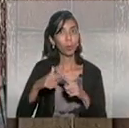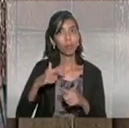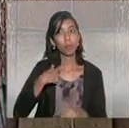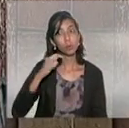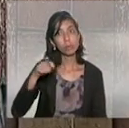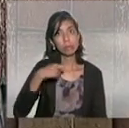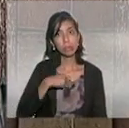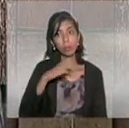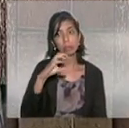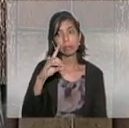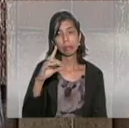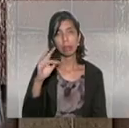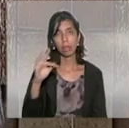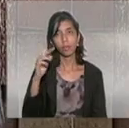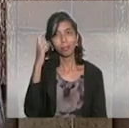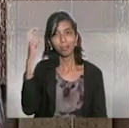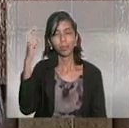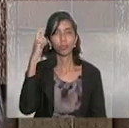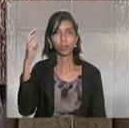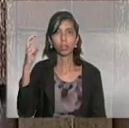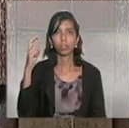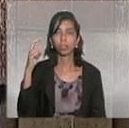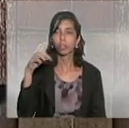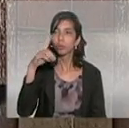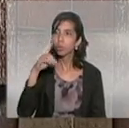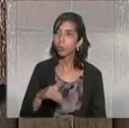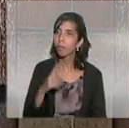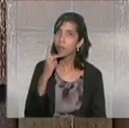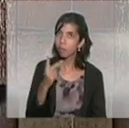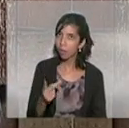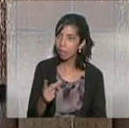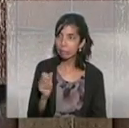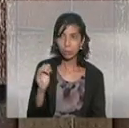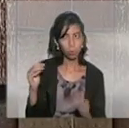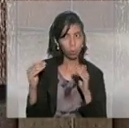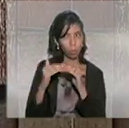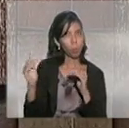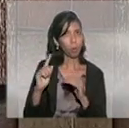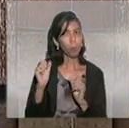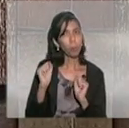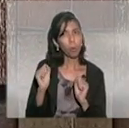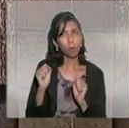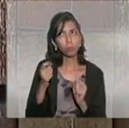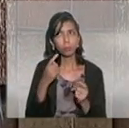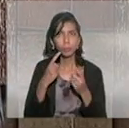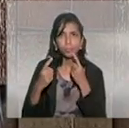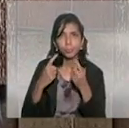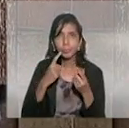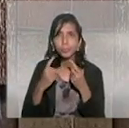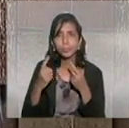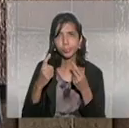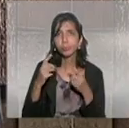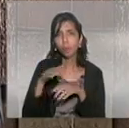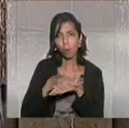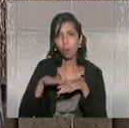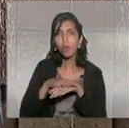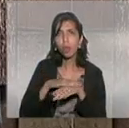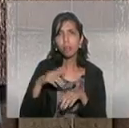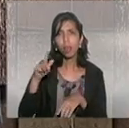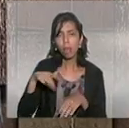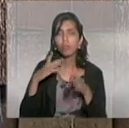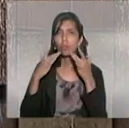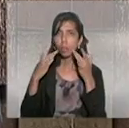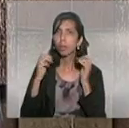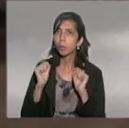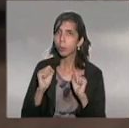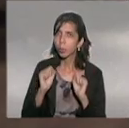eu sou CDF. Então, o que o diretor fala, evidentemente, se eu não concordo, eu posso também discutir, porque é um trabalho de teatro, é assim. É